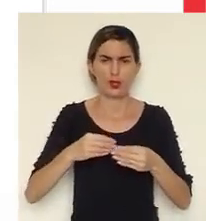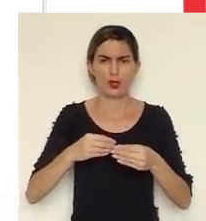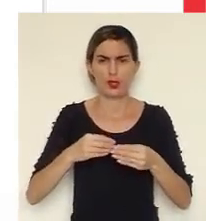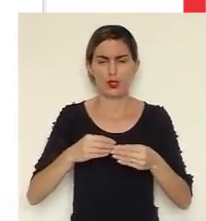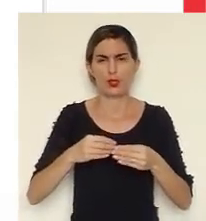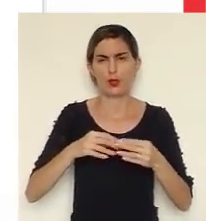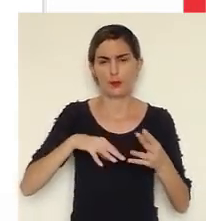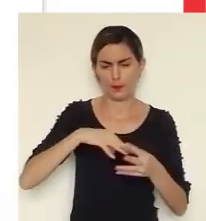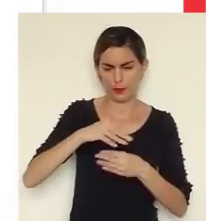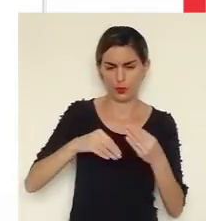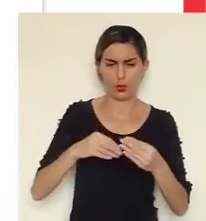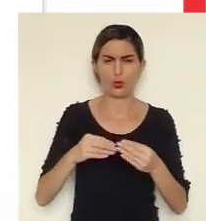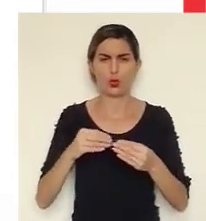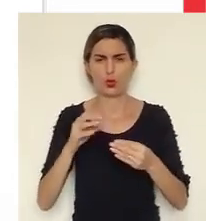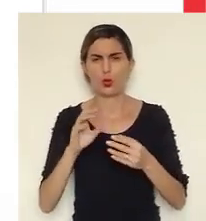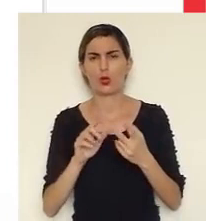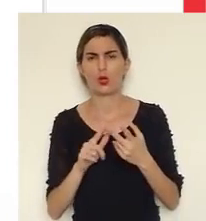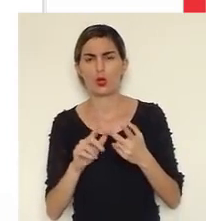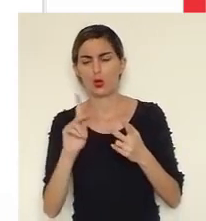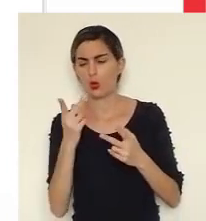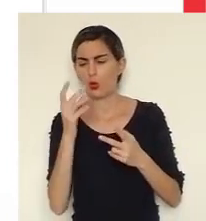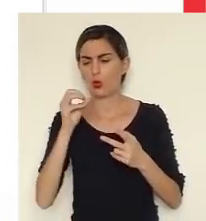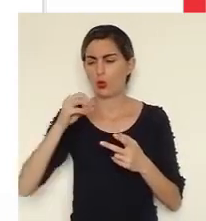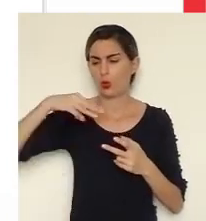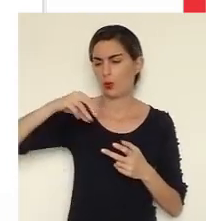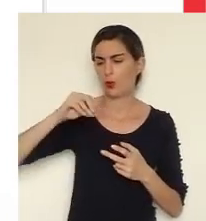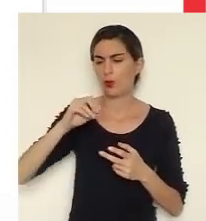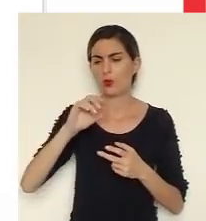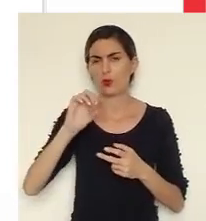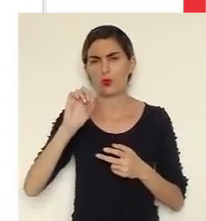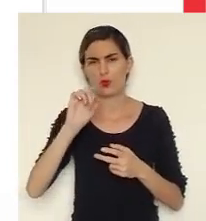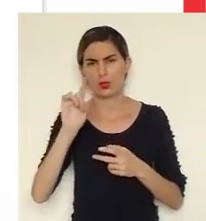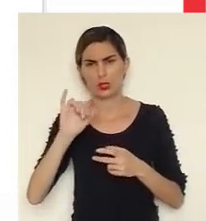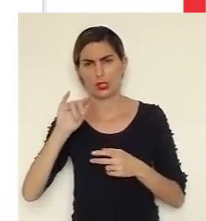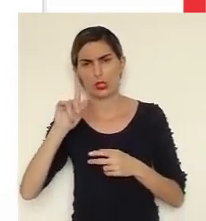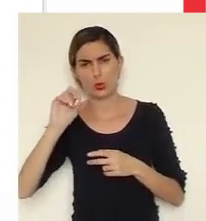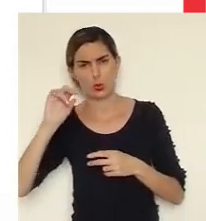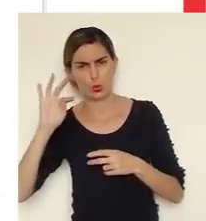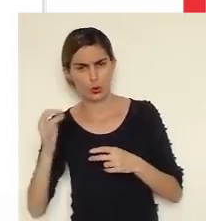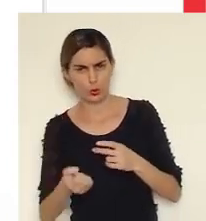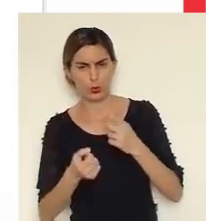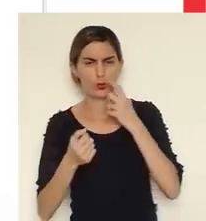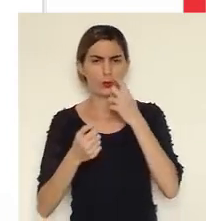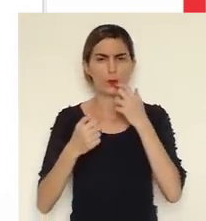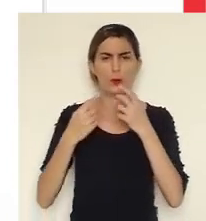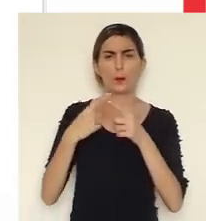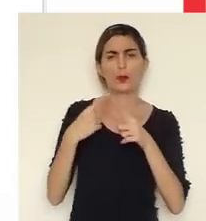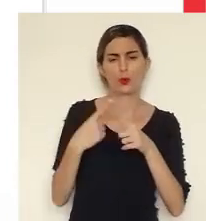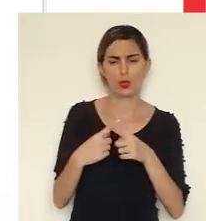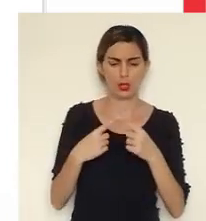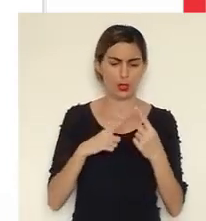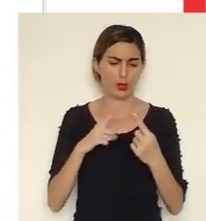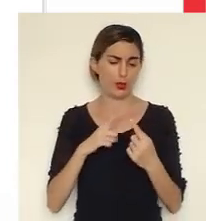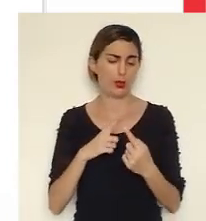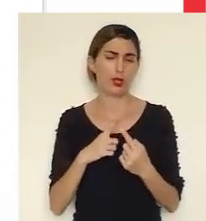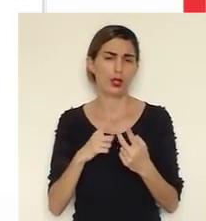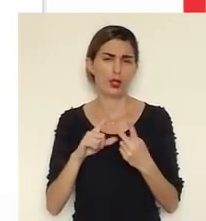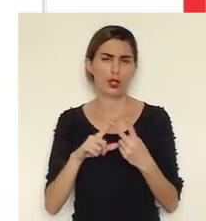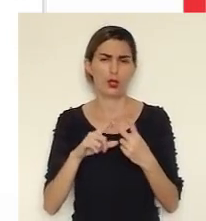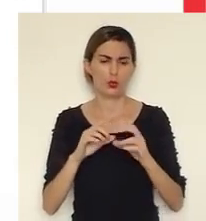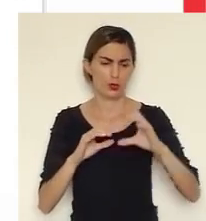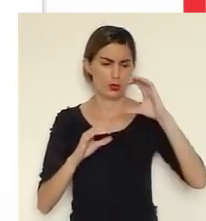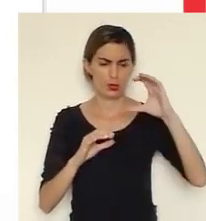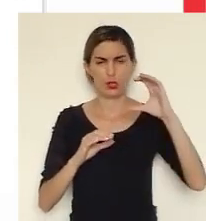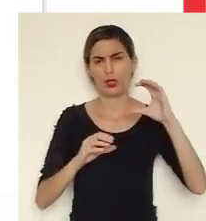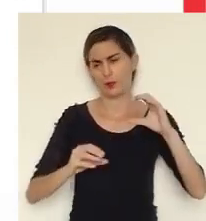seus progenitores eles são homozigotos, né, quando eu tenho heterozigotos é porque eu vou ter